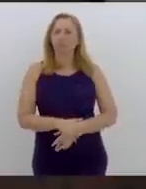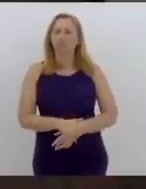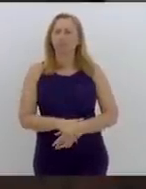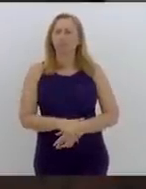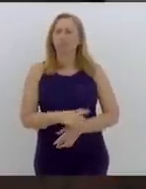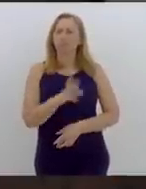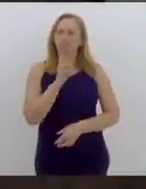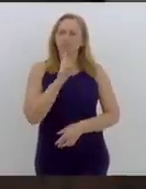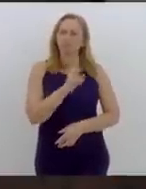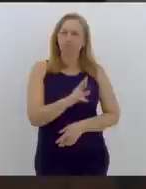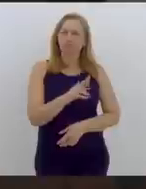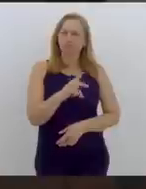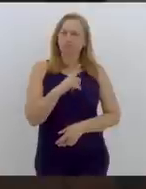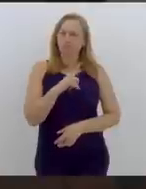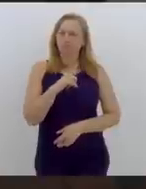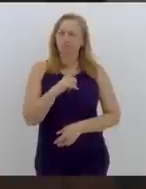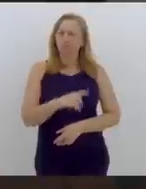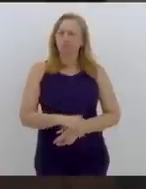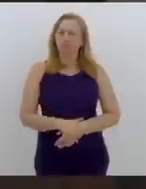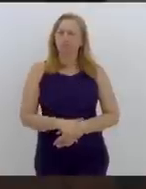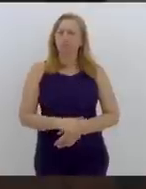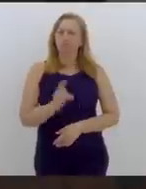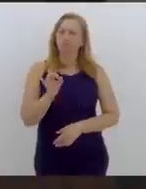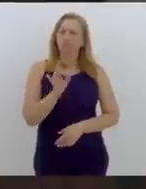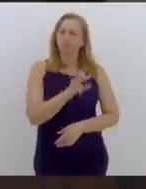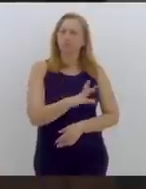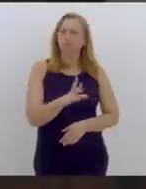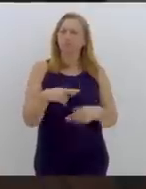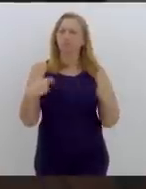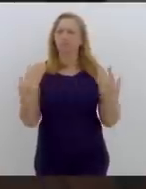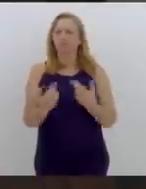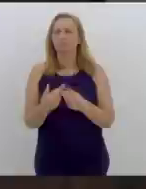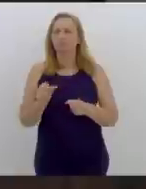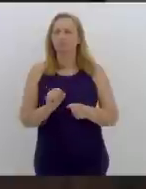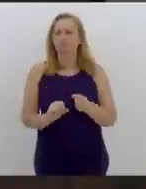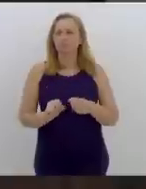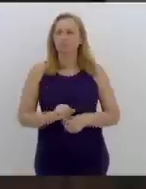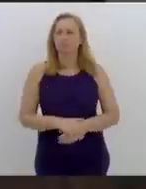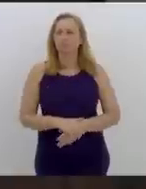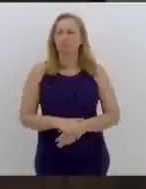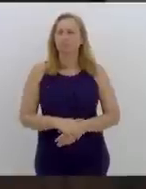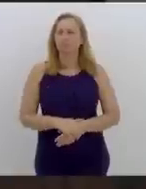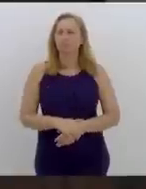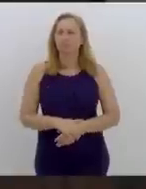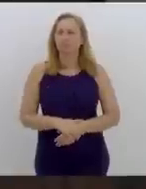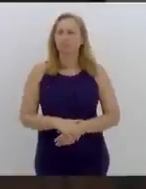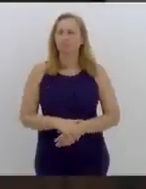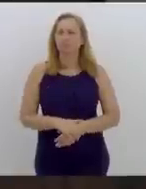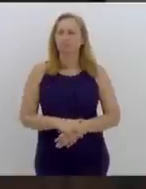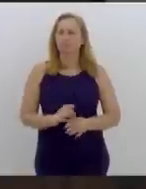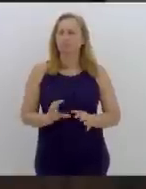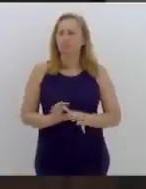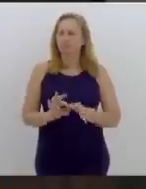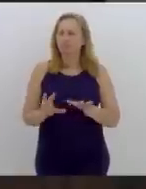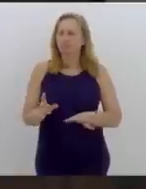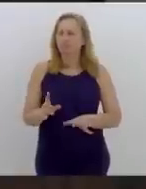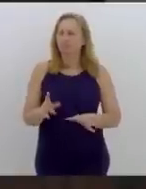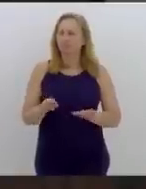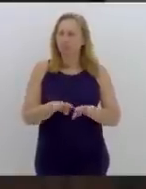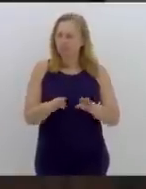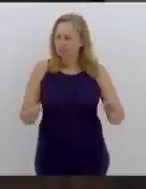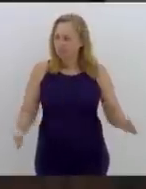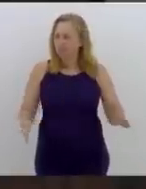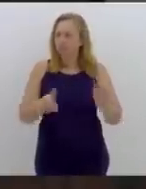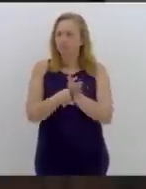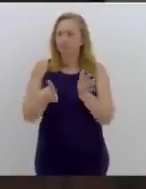tem alguma resposta conforme a última reunião que nós fizemos E aí vou frankear a mesa aqui para saber se eles têm alguma coisa